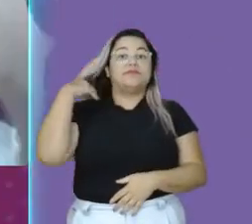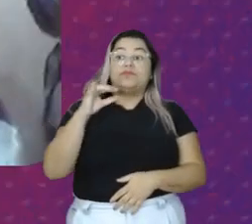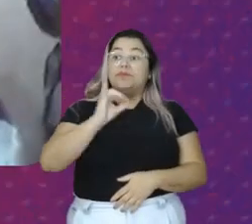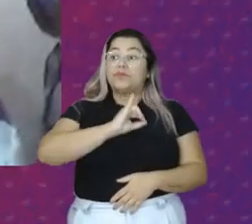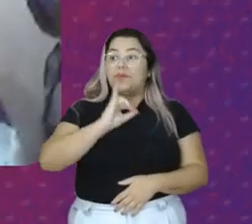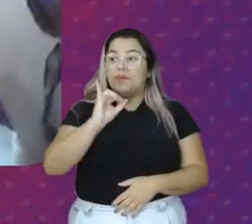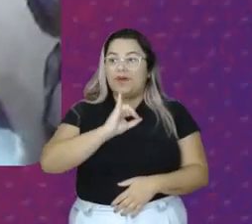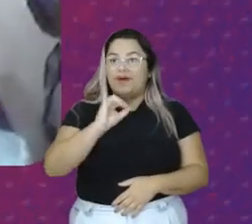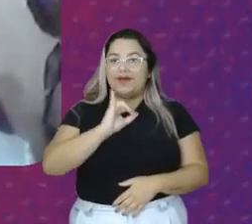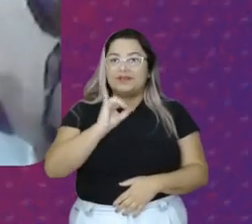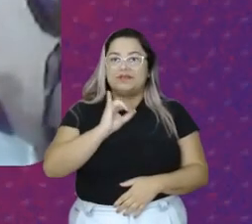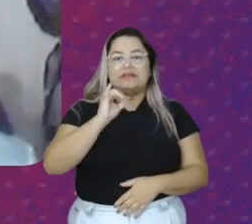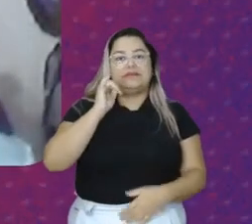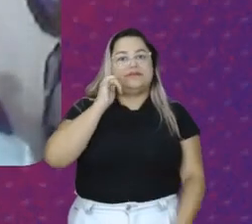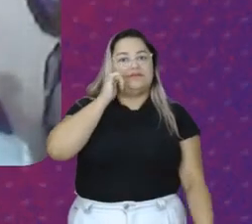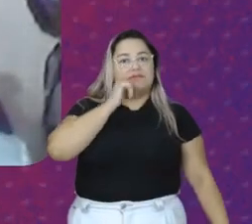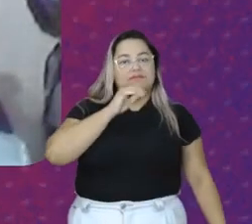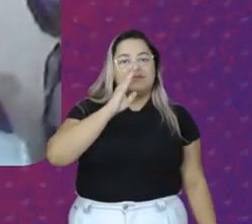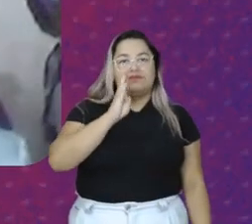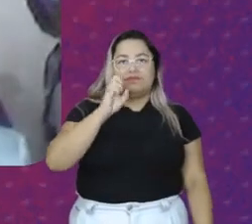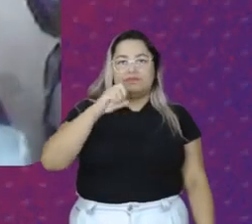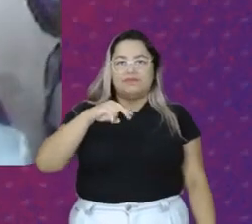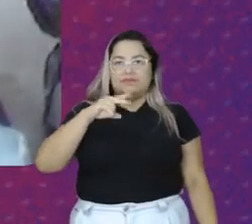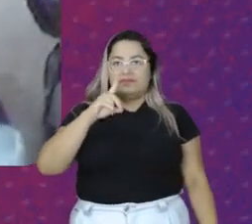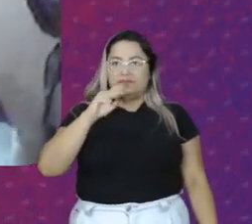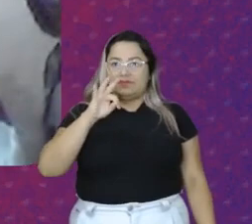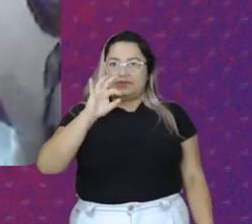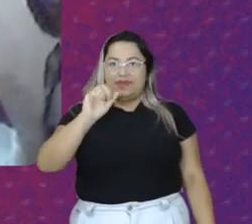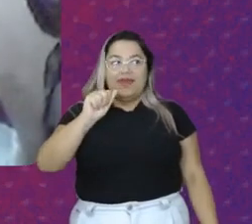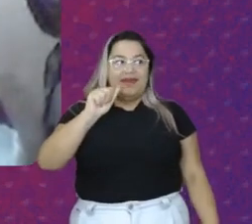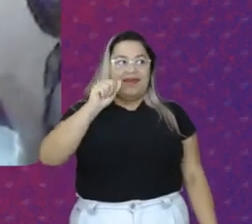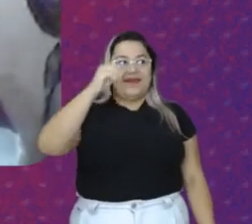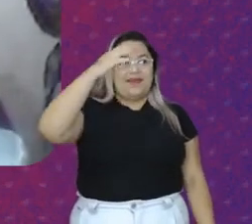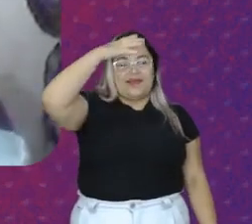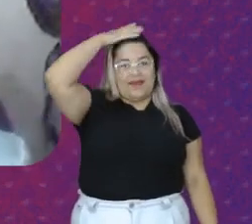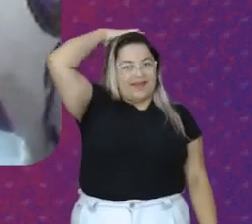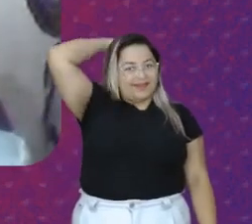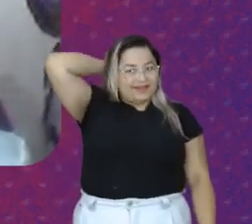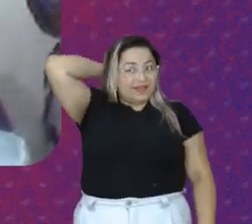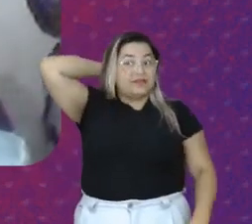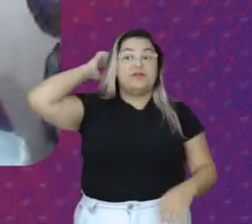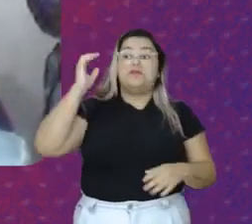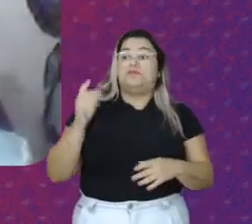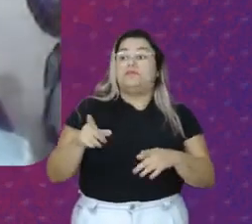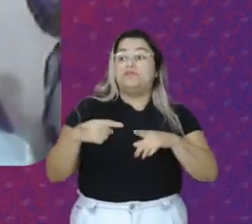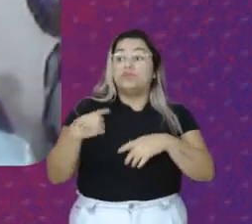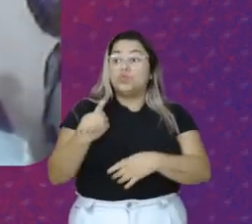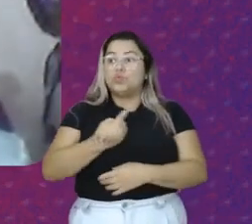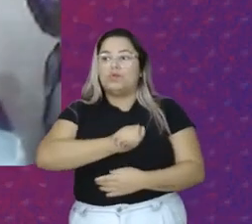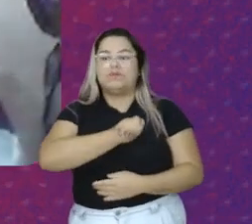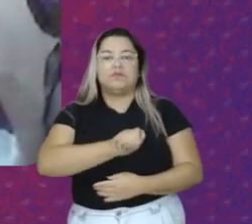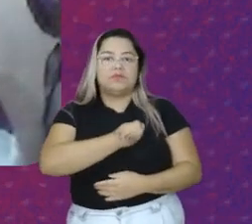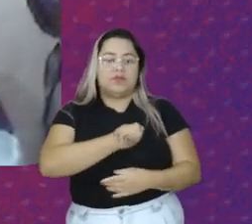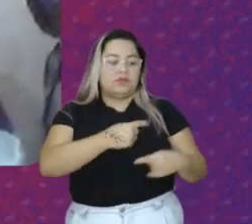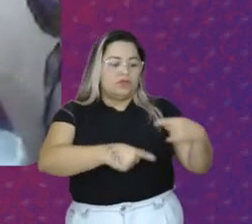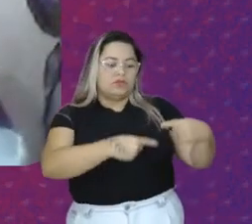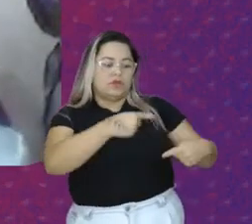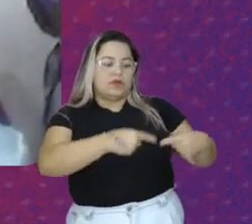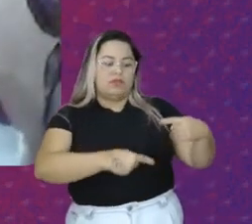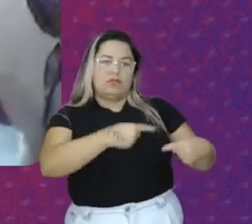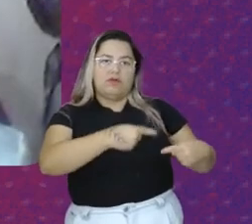Olá, eu sou Benedita da Silva, estou aqui para a gente dialogar um